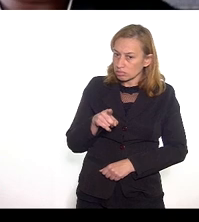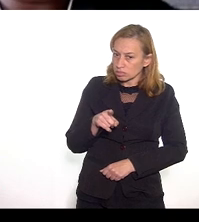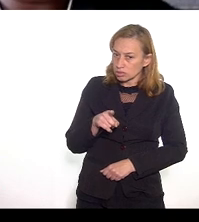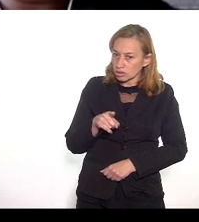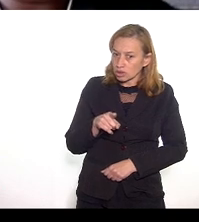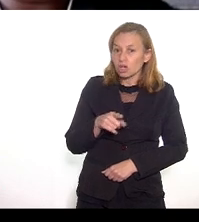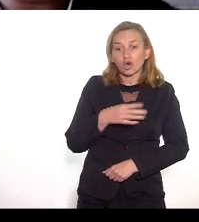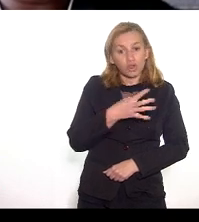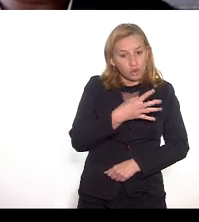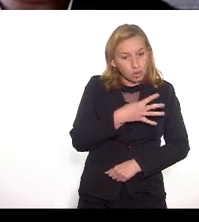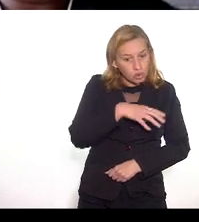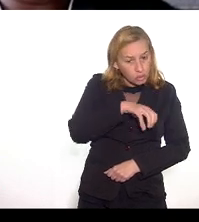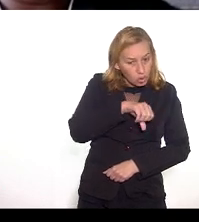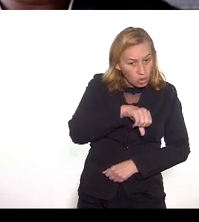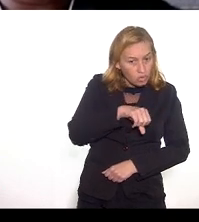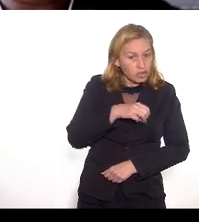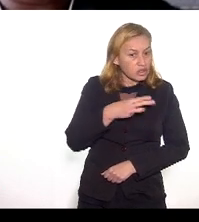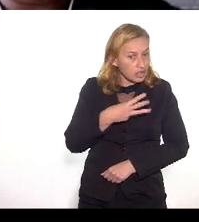93.